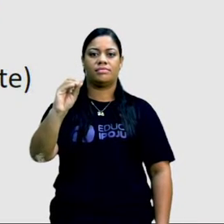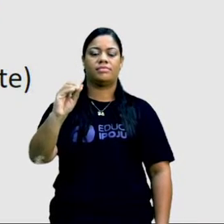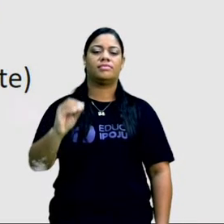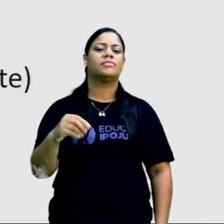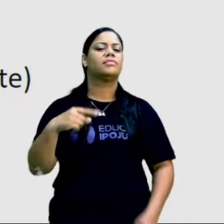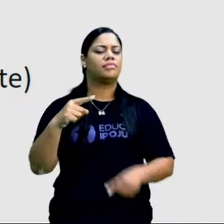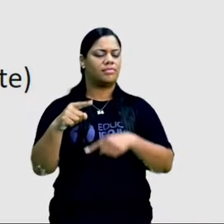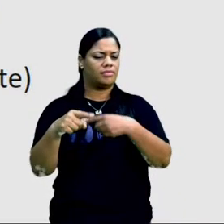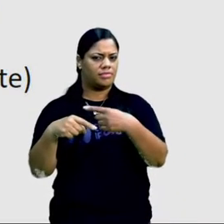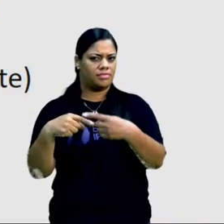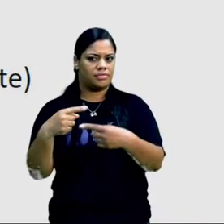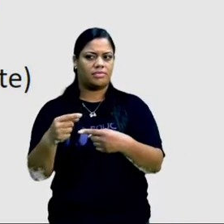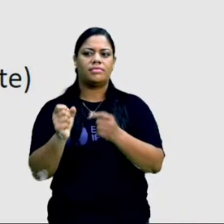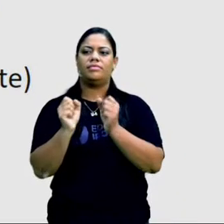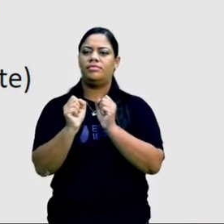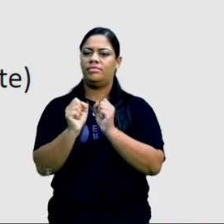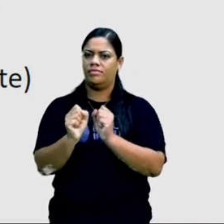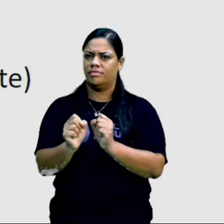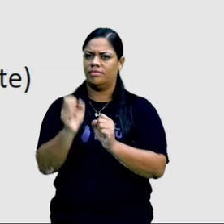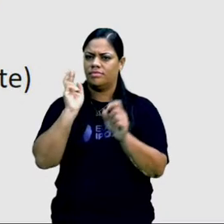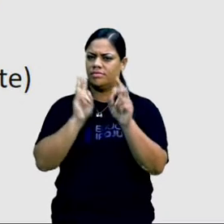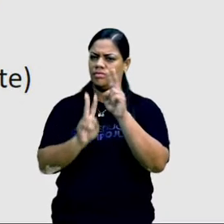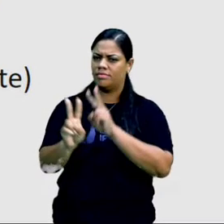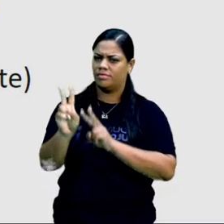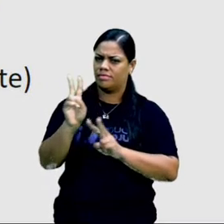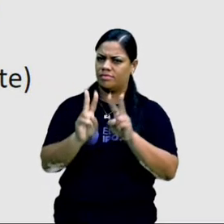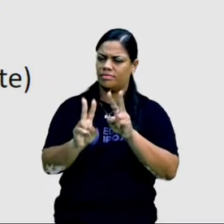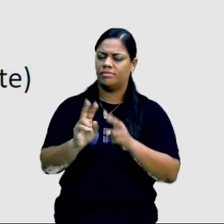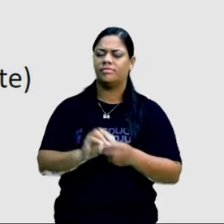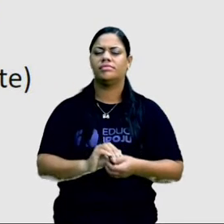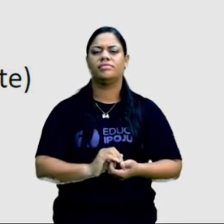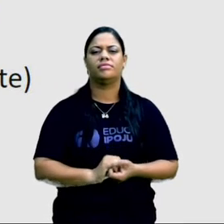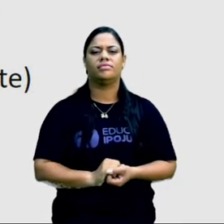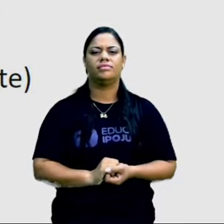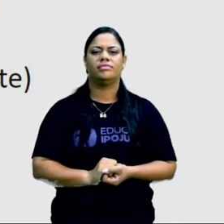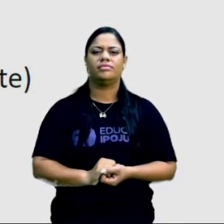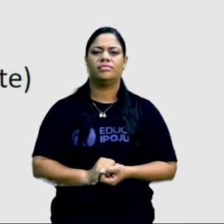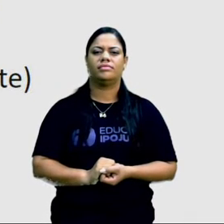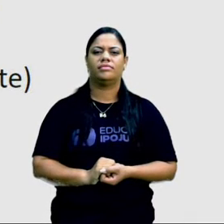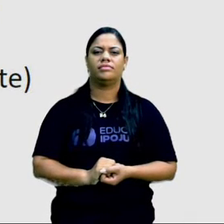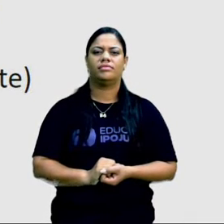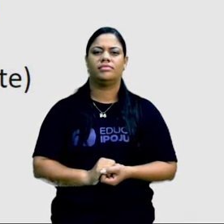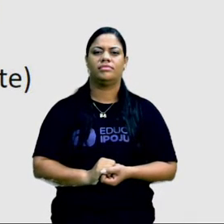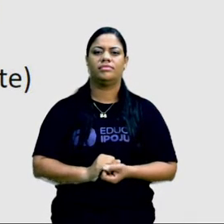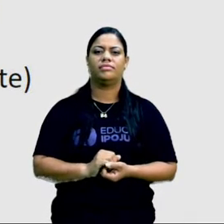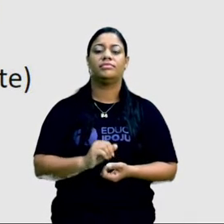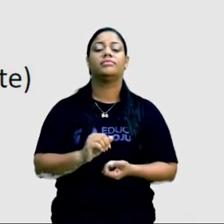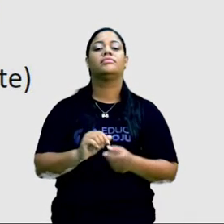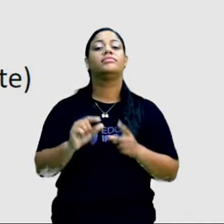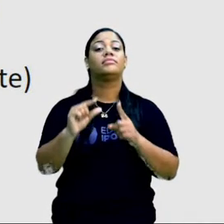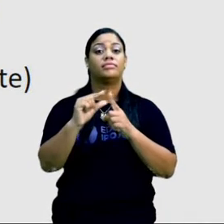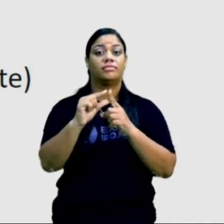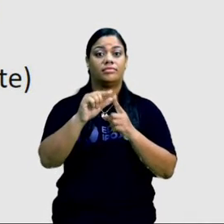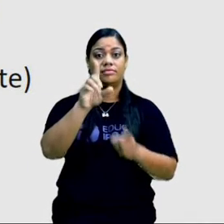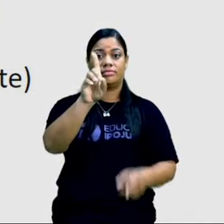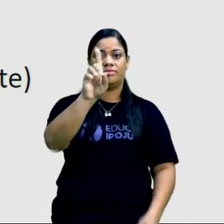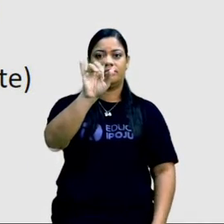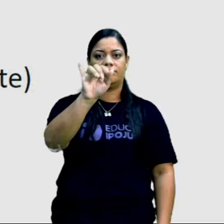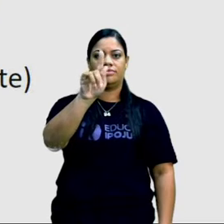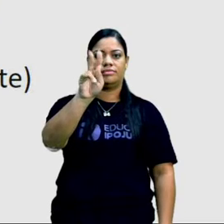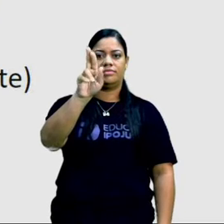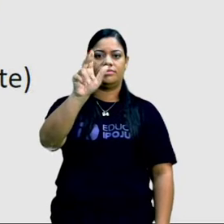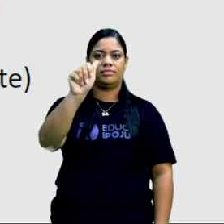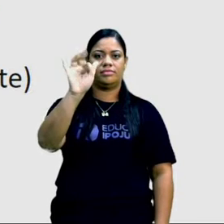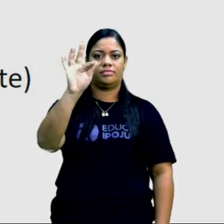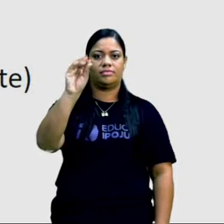Mais adiante, nós podemos observar o seguinte. Esses dígrafos aqui